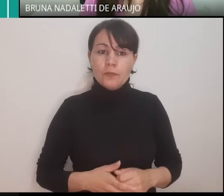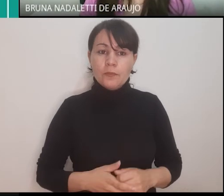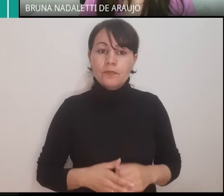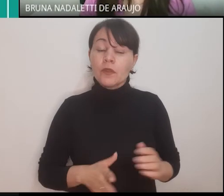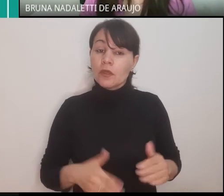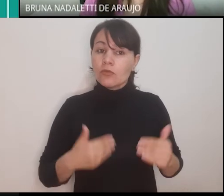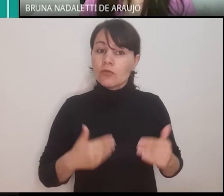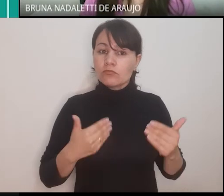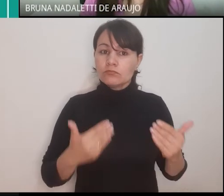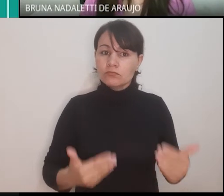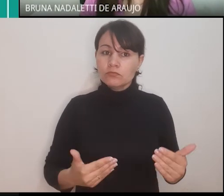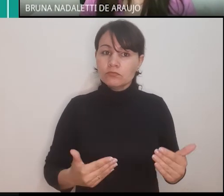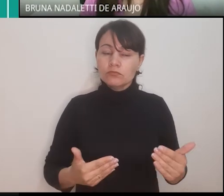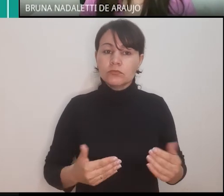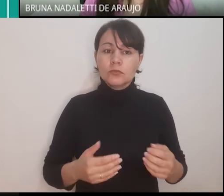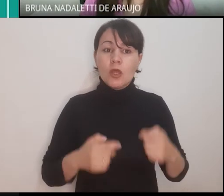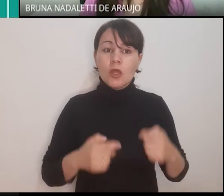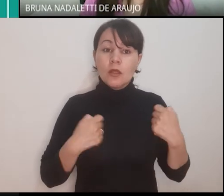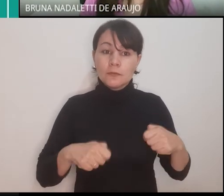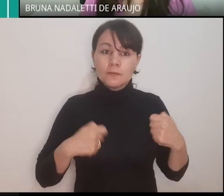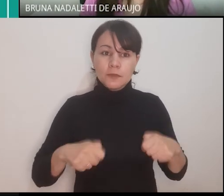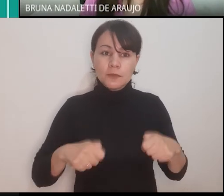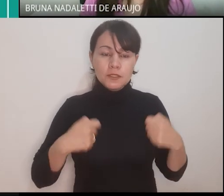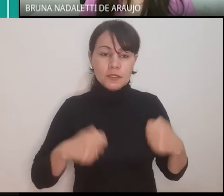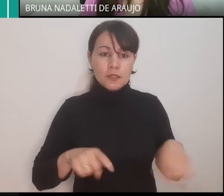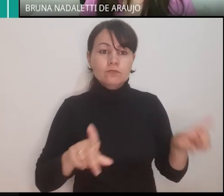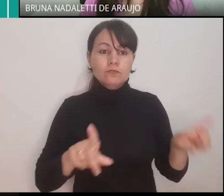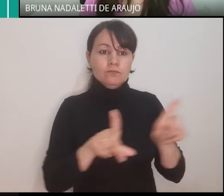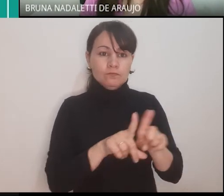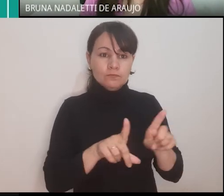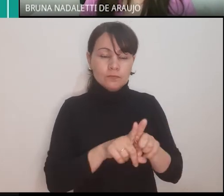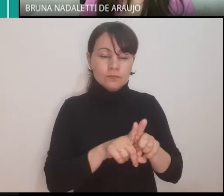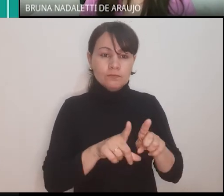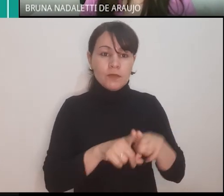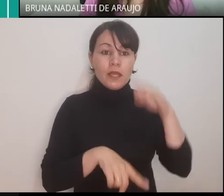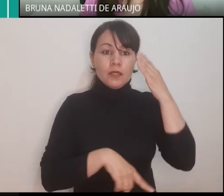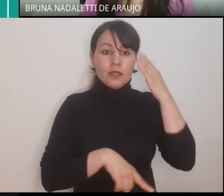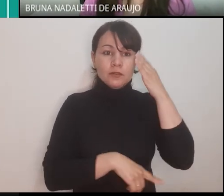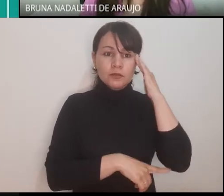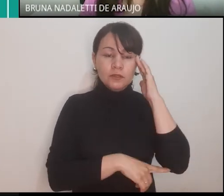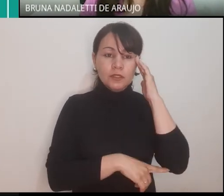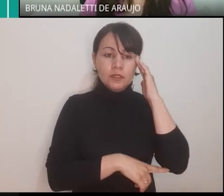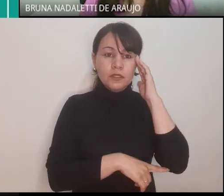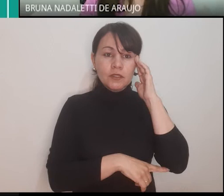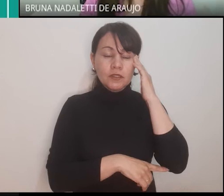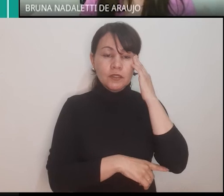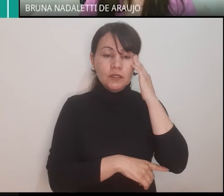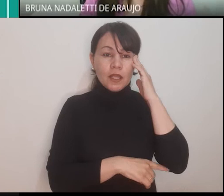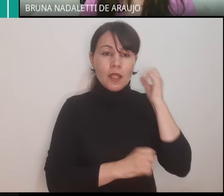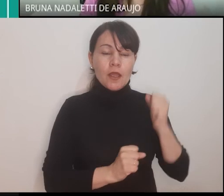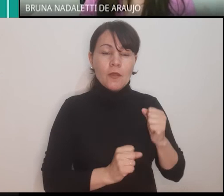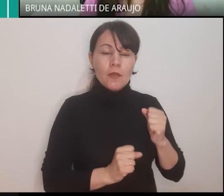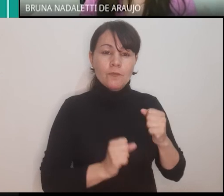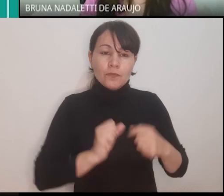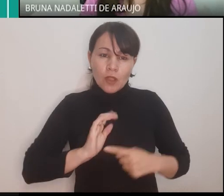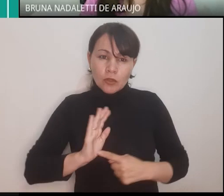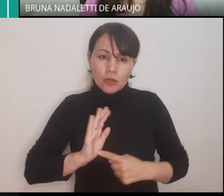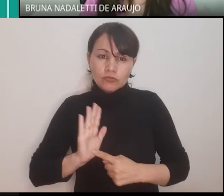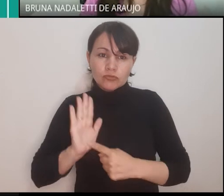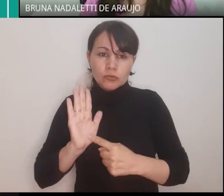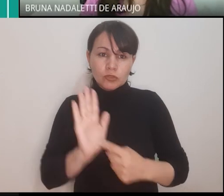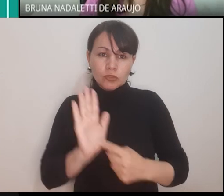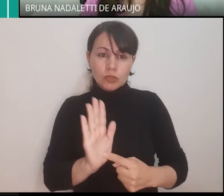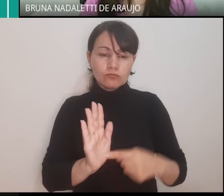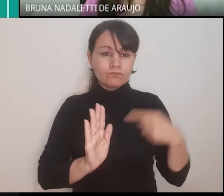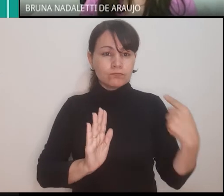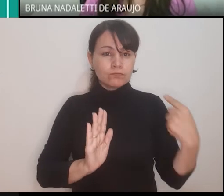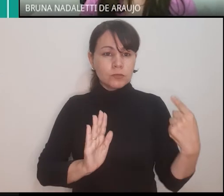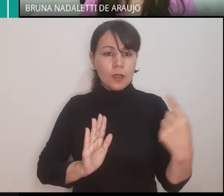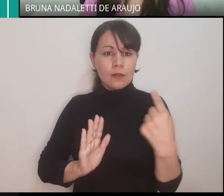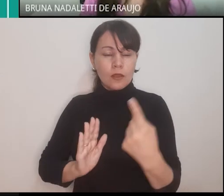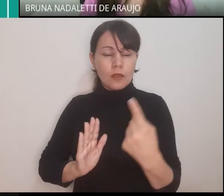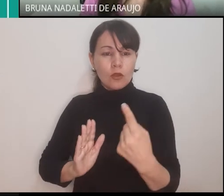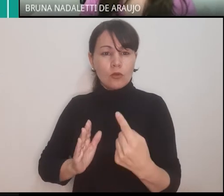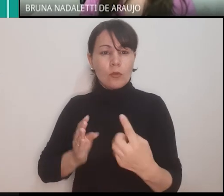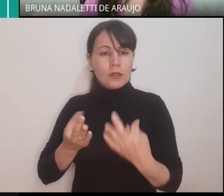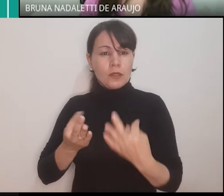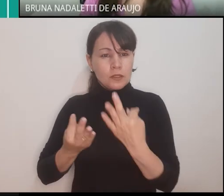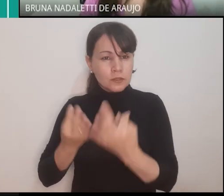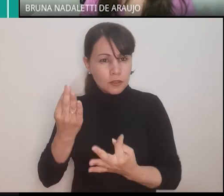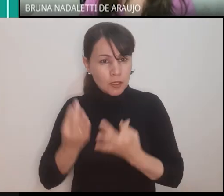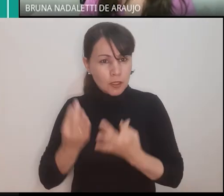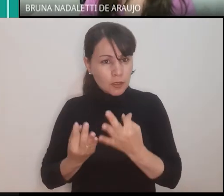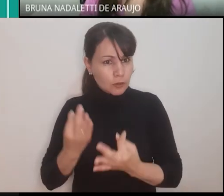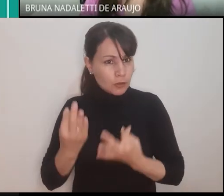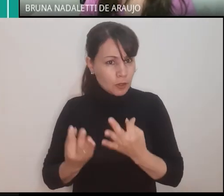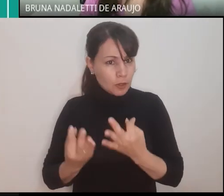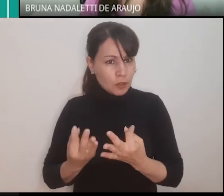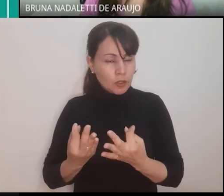isso, nós precisamos também compreender a indicação de cada uma dessas terapias,